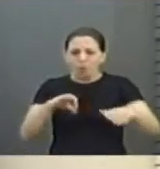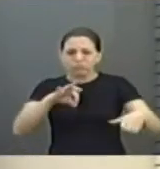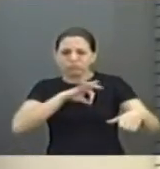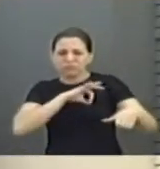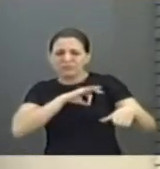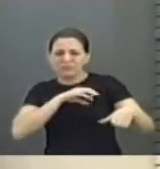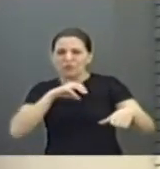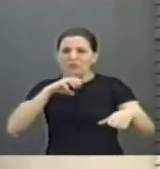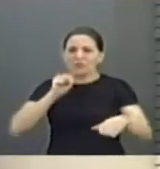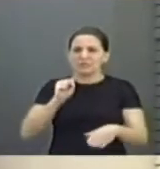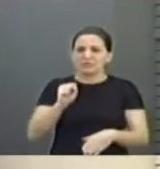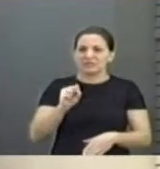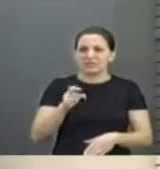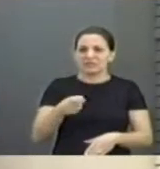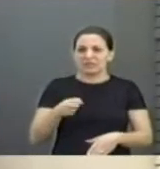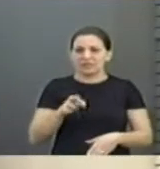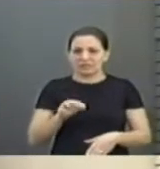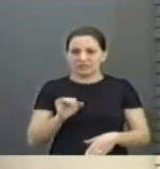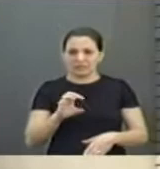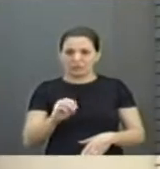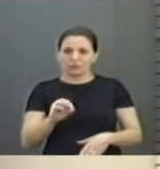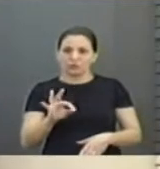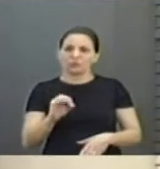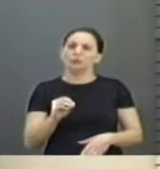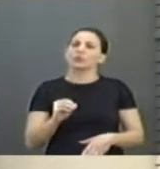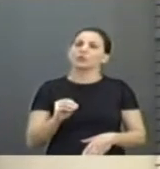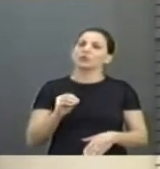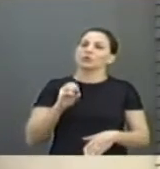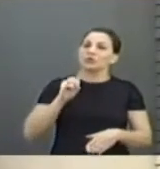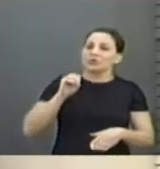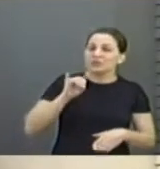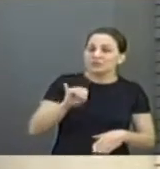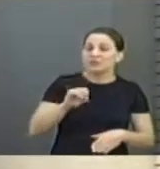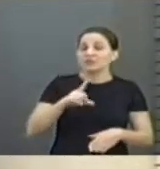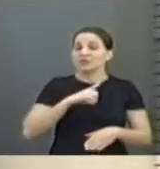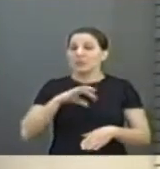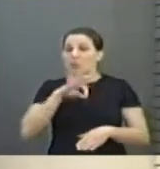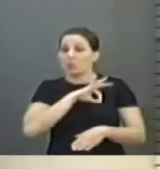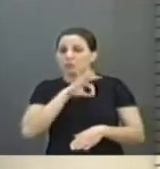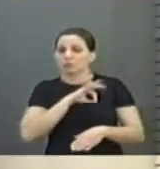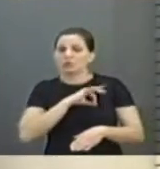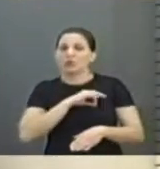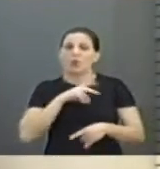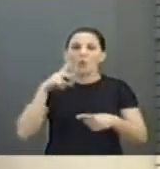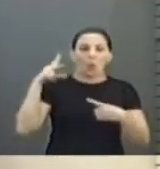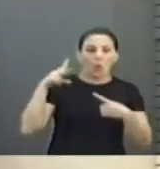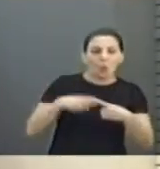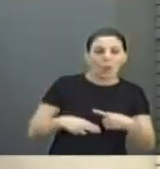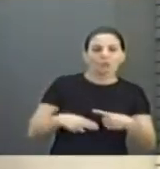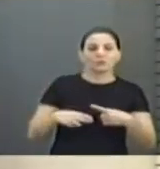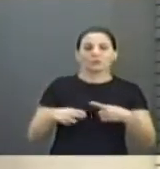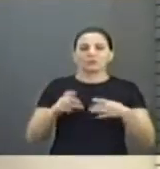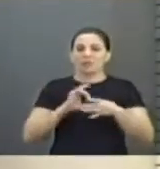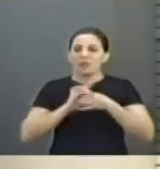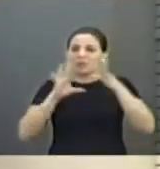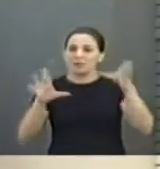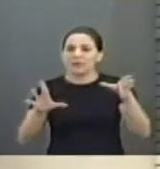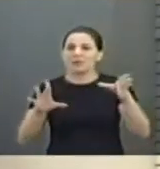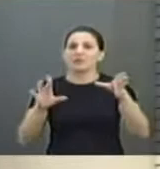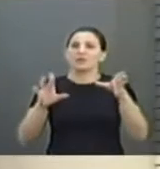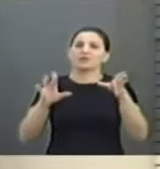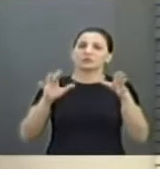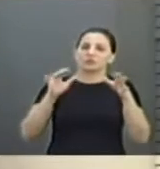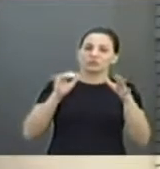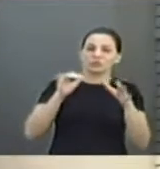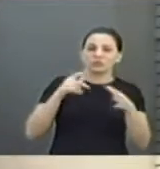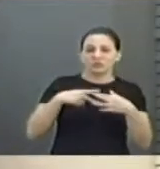exército, vão falar que a gente está cerceando a liberdade, né, de expressão e de ação. Então,